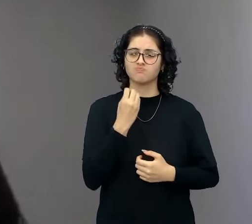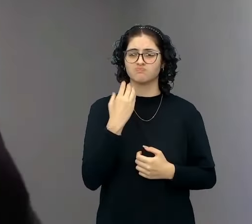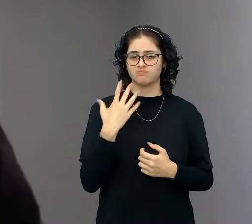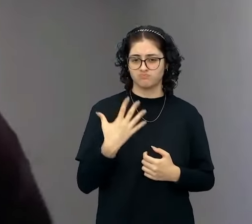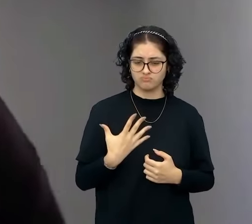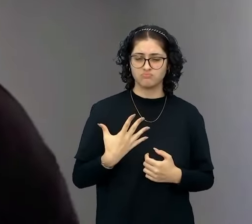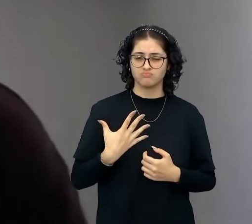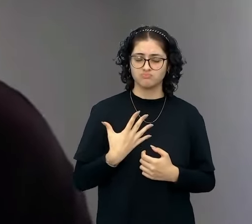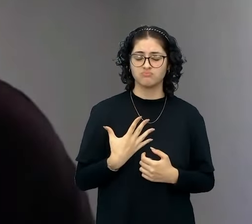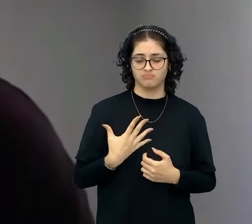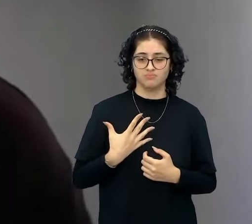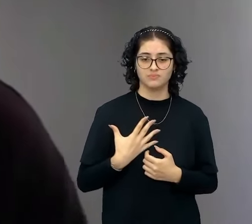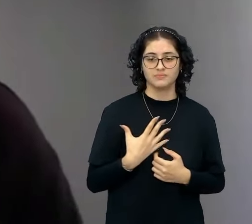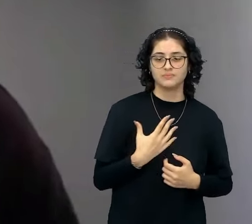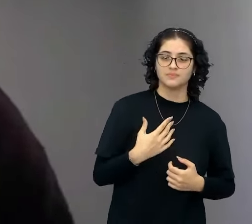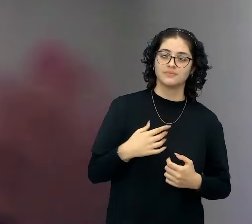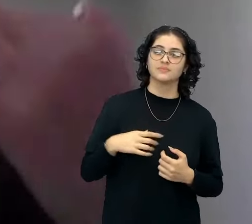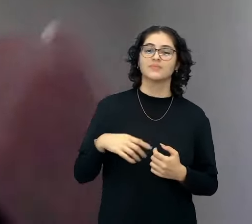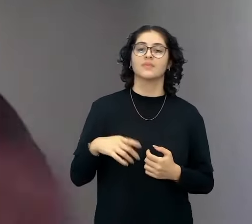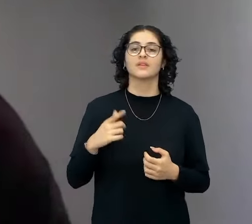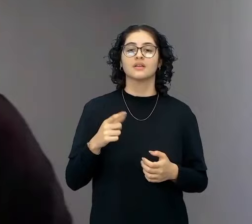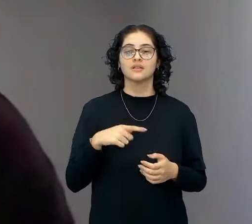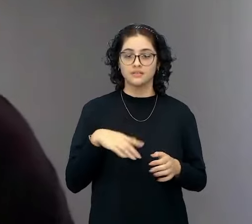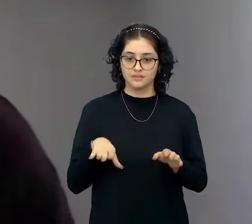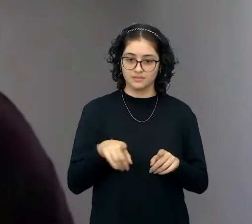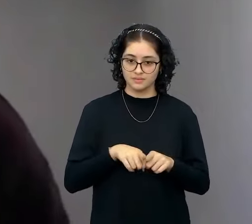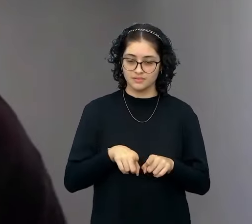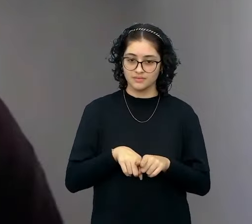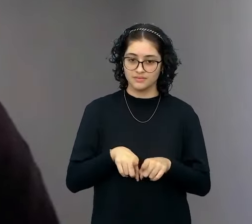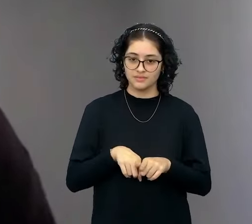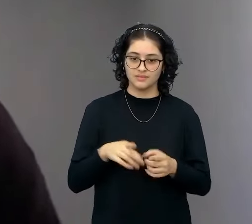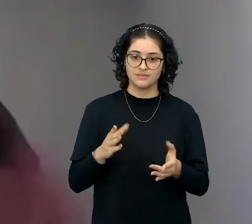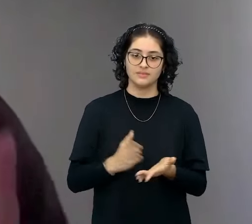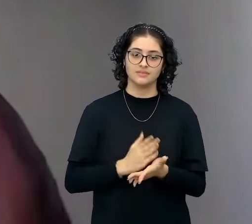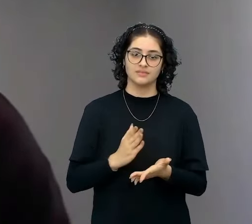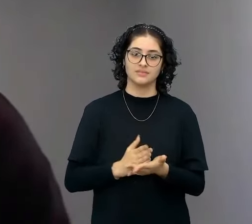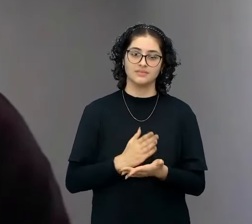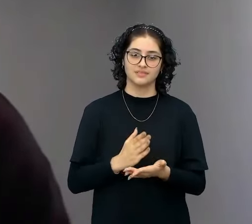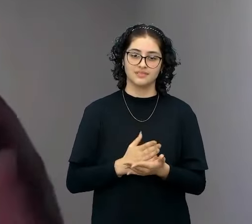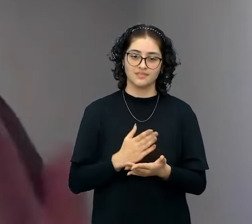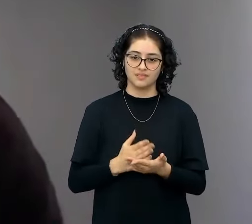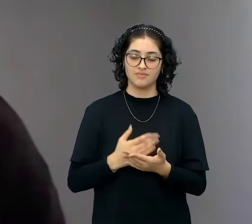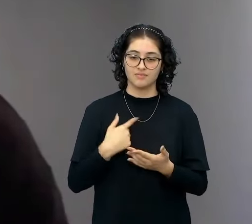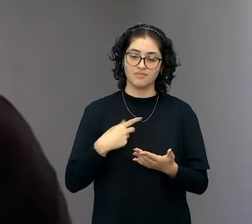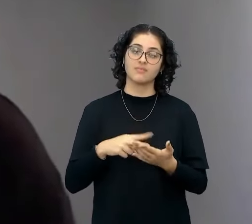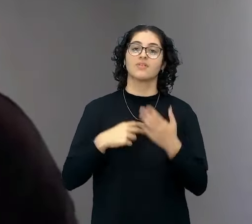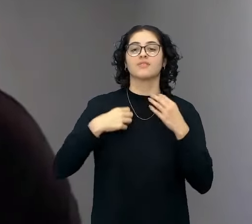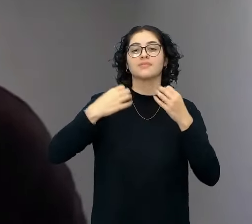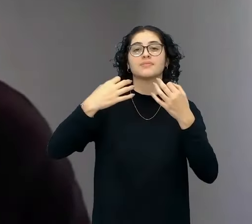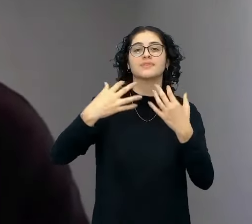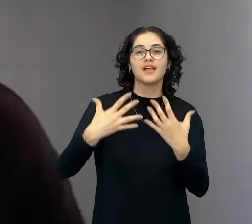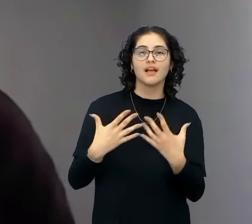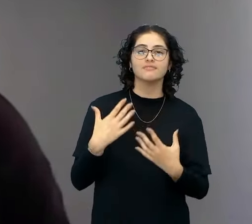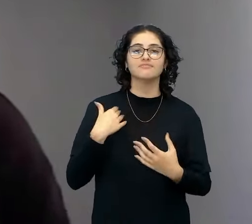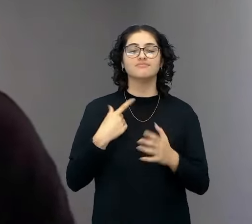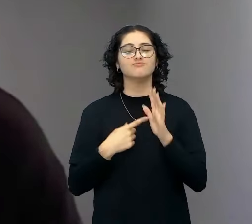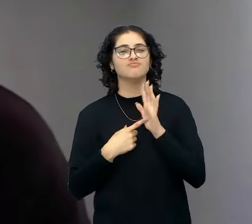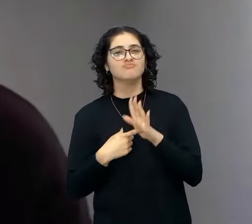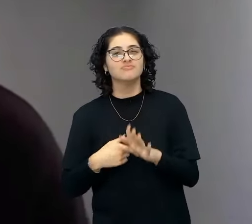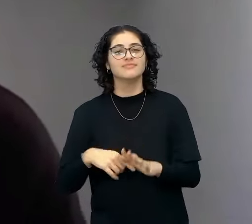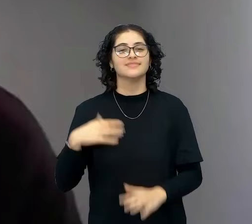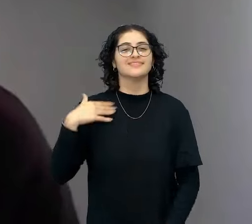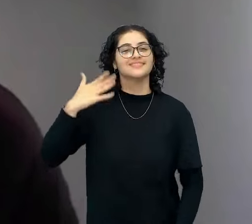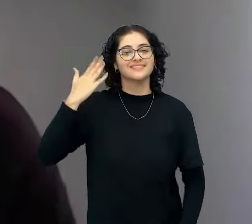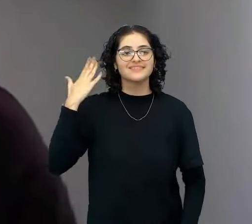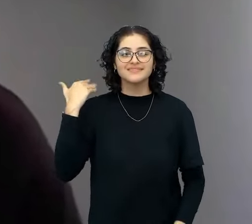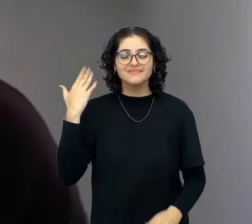que nós temos hoje, tá? Então, eu mexendo ali nos meus livros, eu falei, eu vou falar isso para o pessoal, dar esse depoimento, que nessa época eu estava em sala